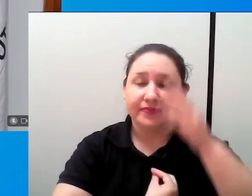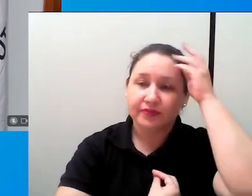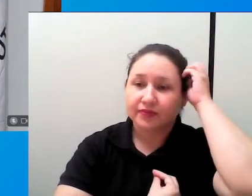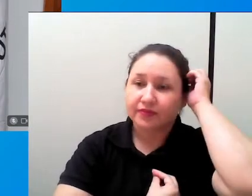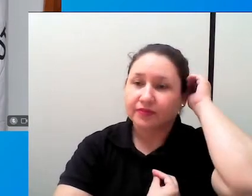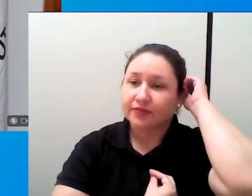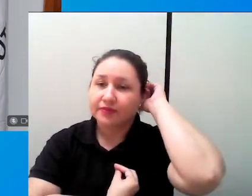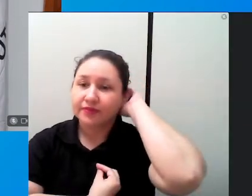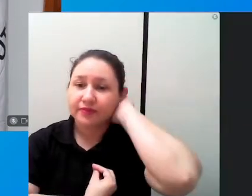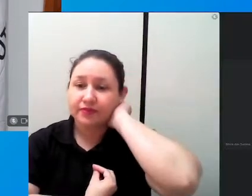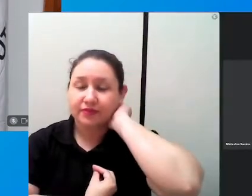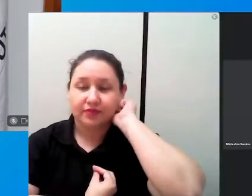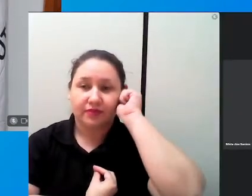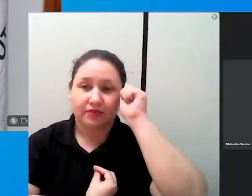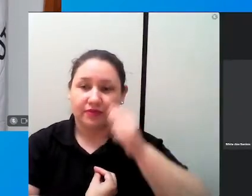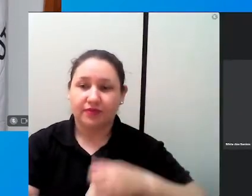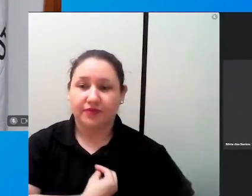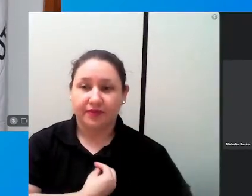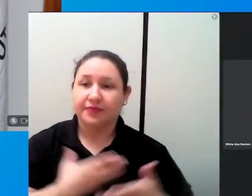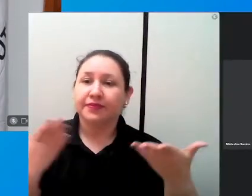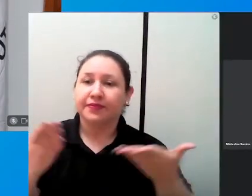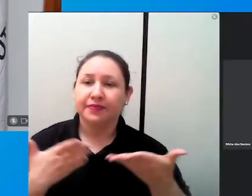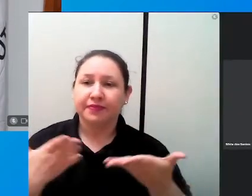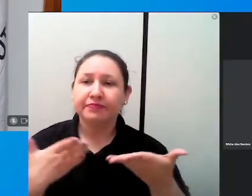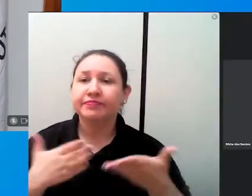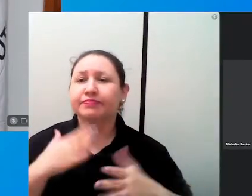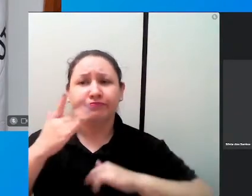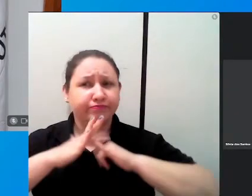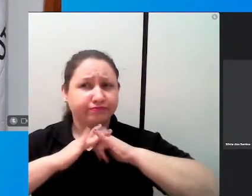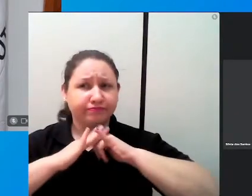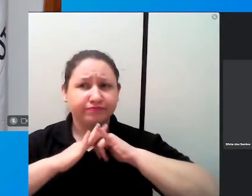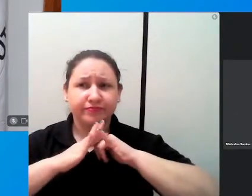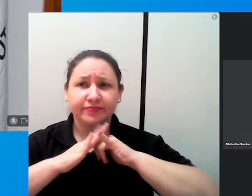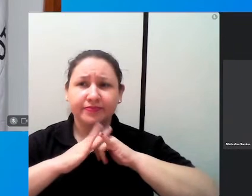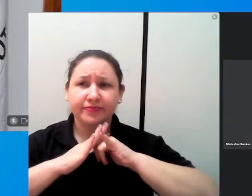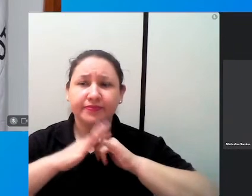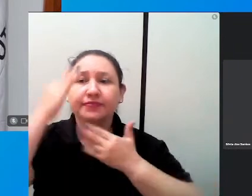escutam pelo canal do YouTube.